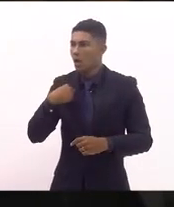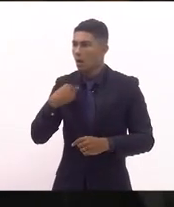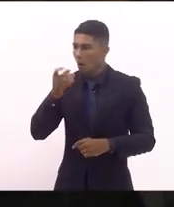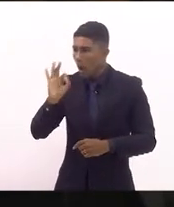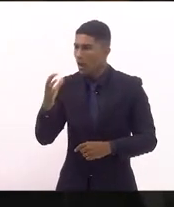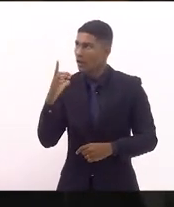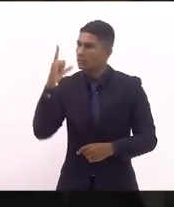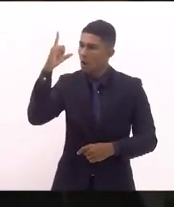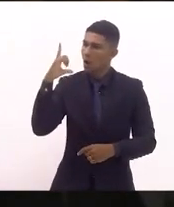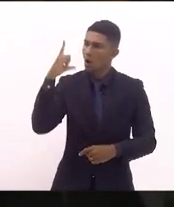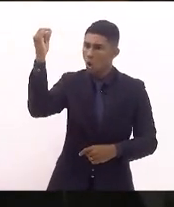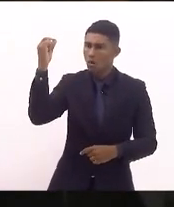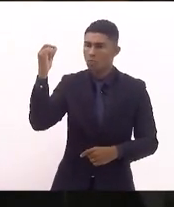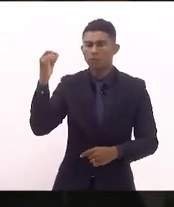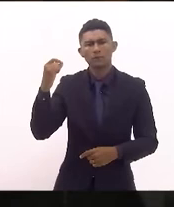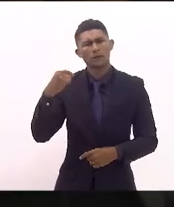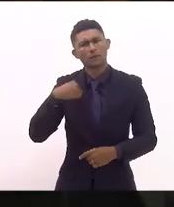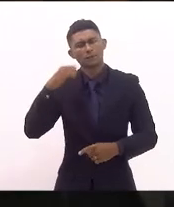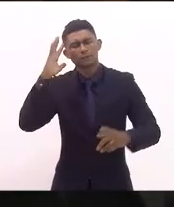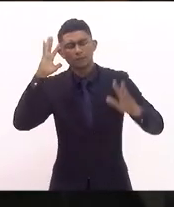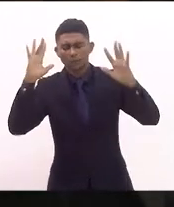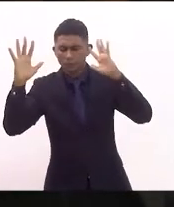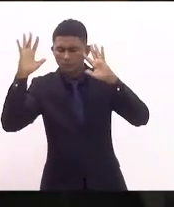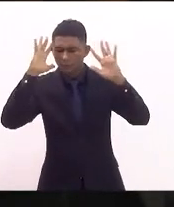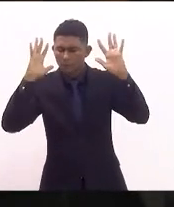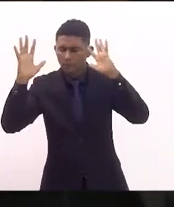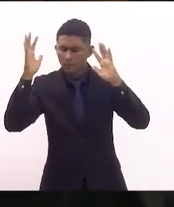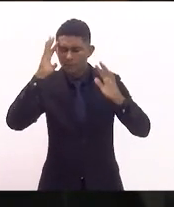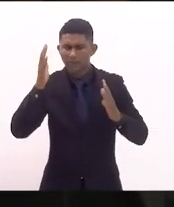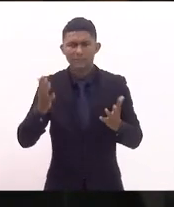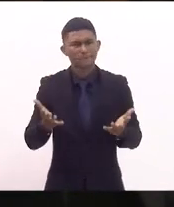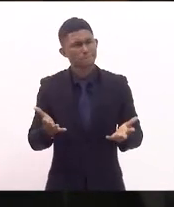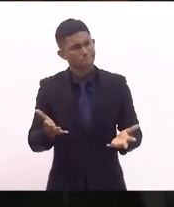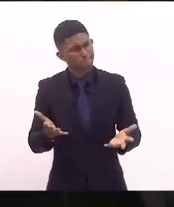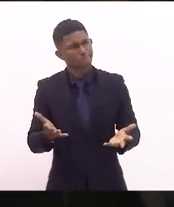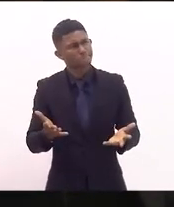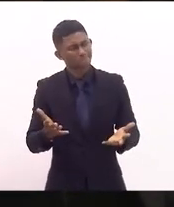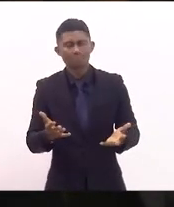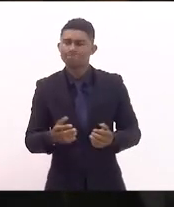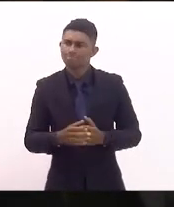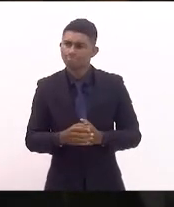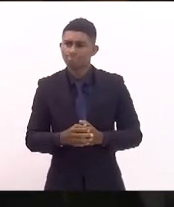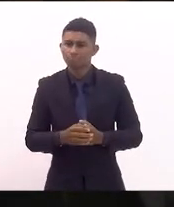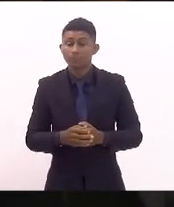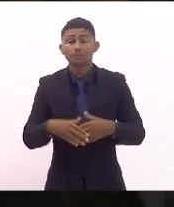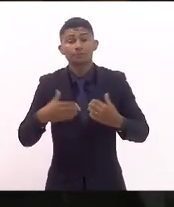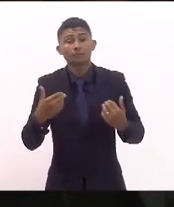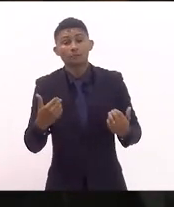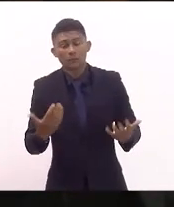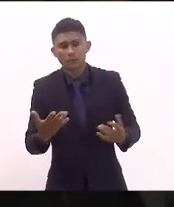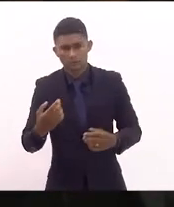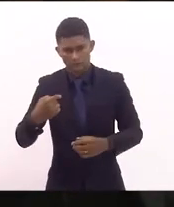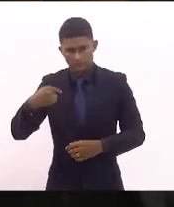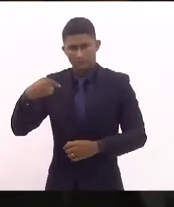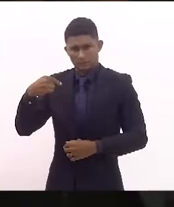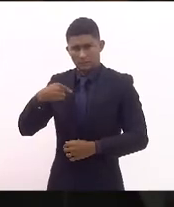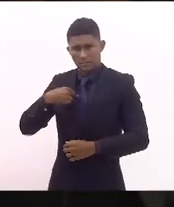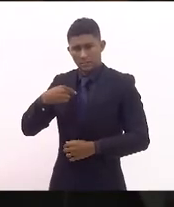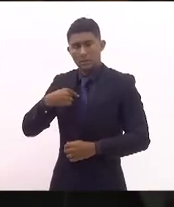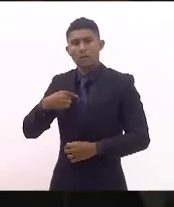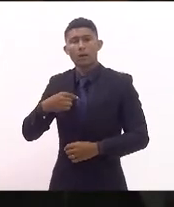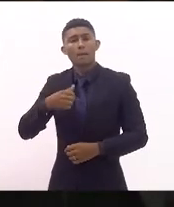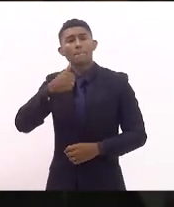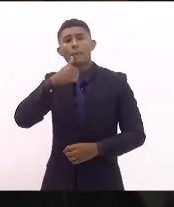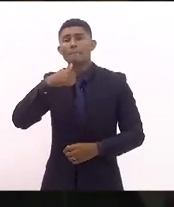Me pus a pensar naquela classificação e definição dadas por ela. Fui criada somente pela minha